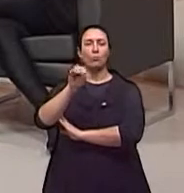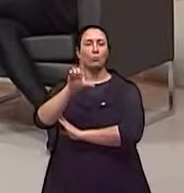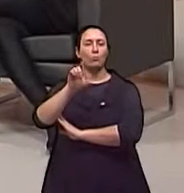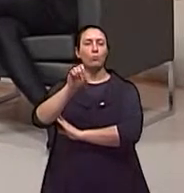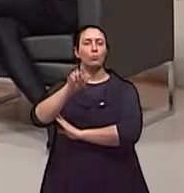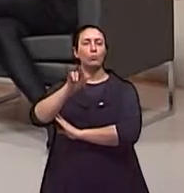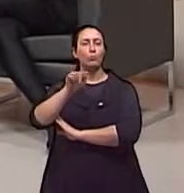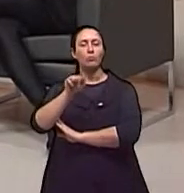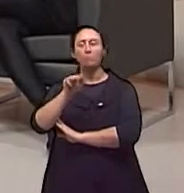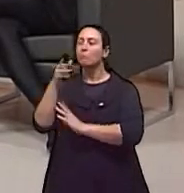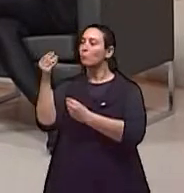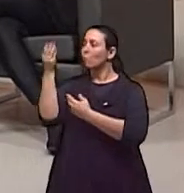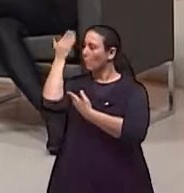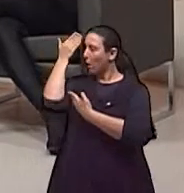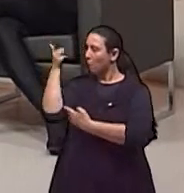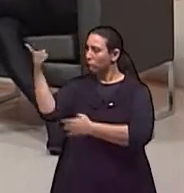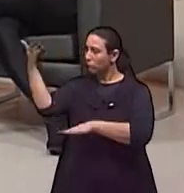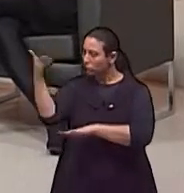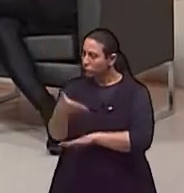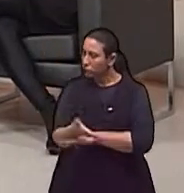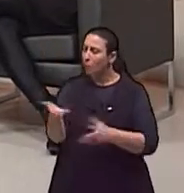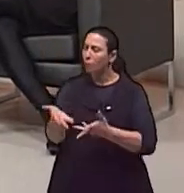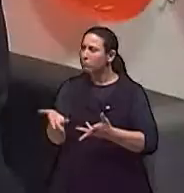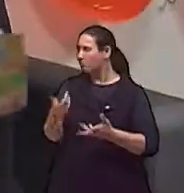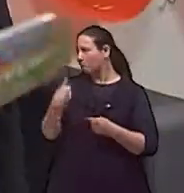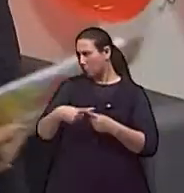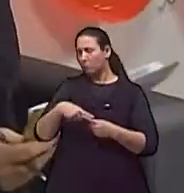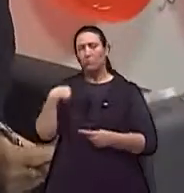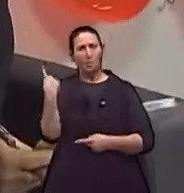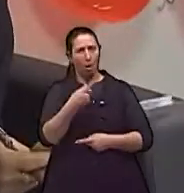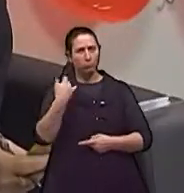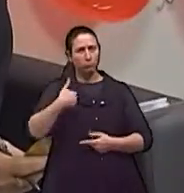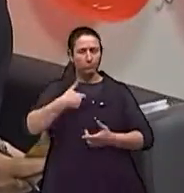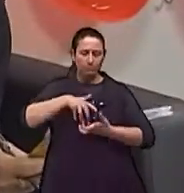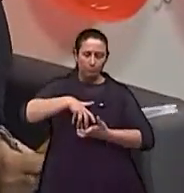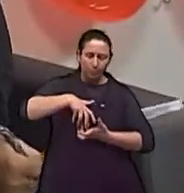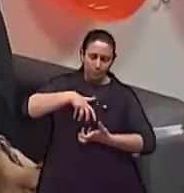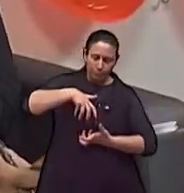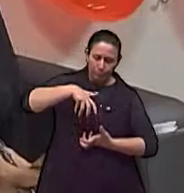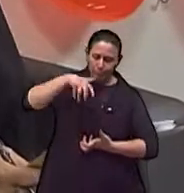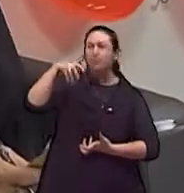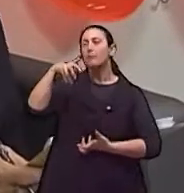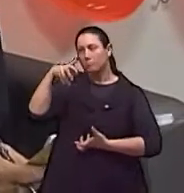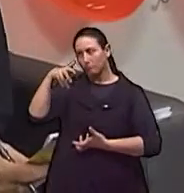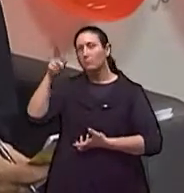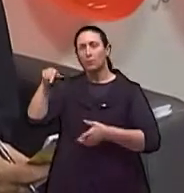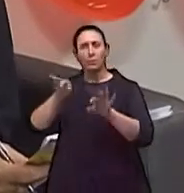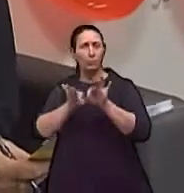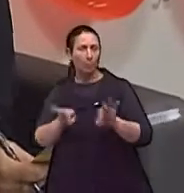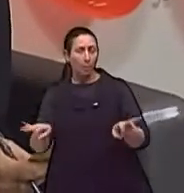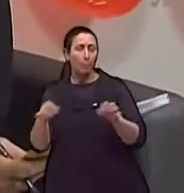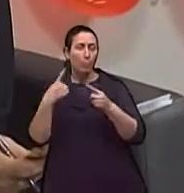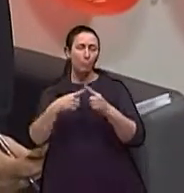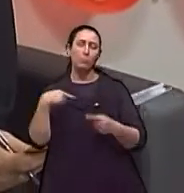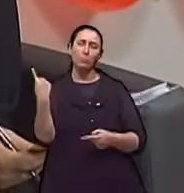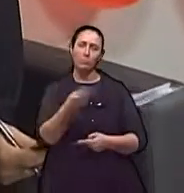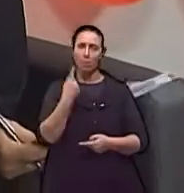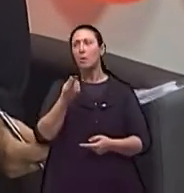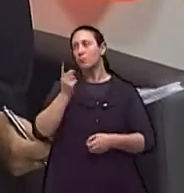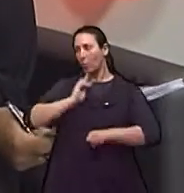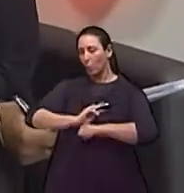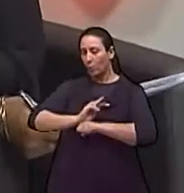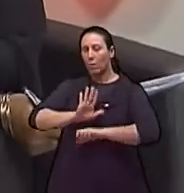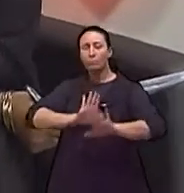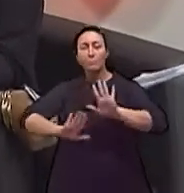assunto tão importante envelhecer a gente tá conseguindo auxiliado pelos nossos cuidados Claro em primeiro